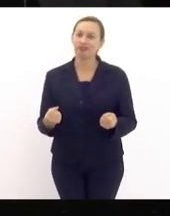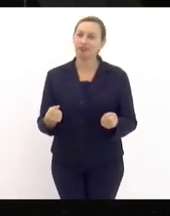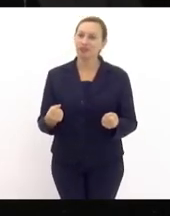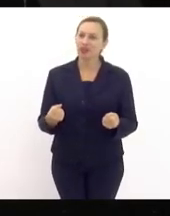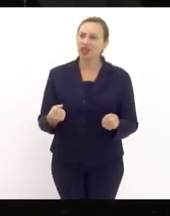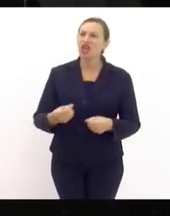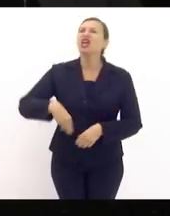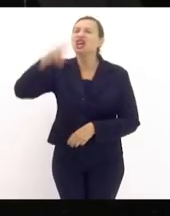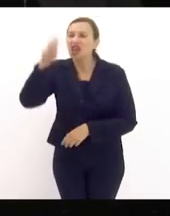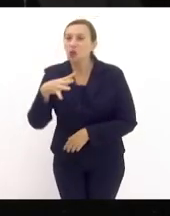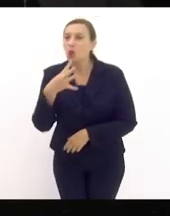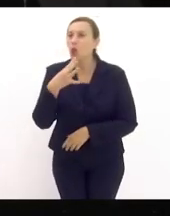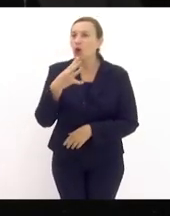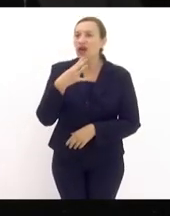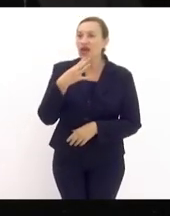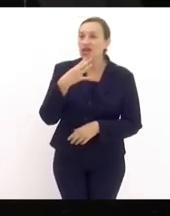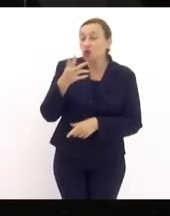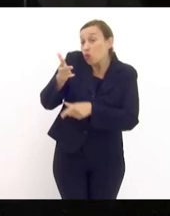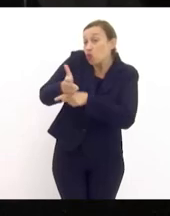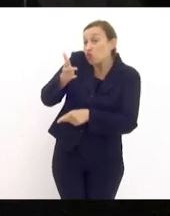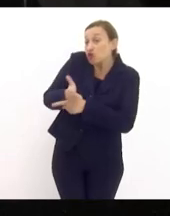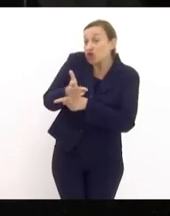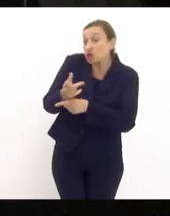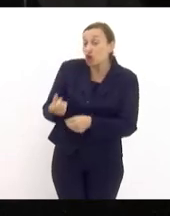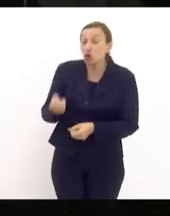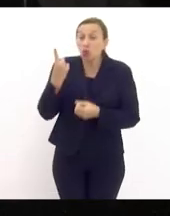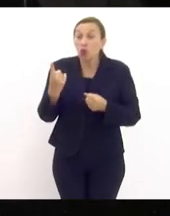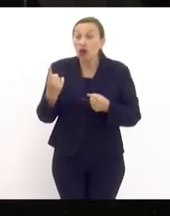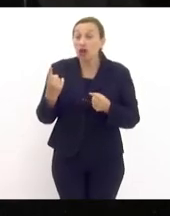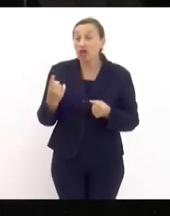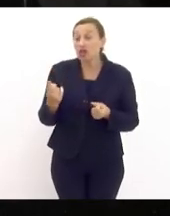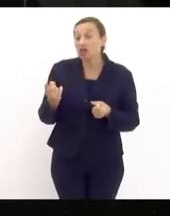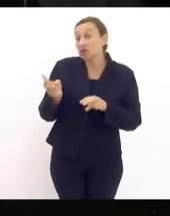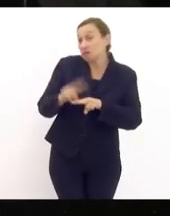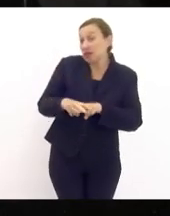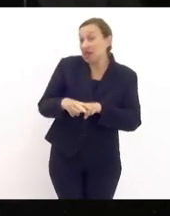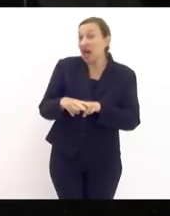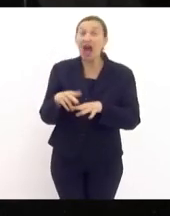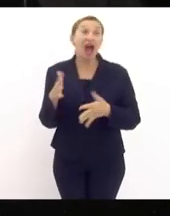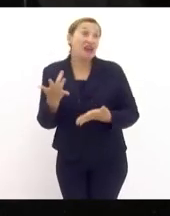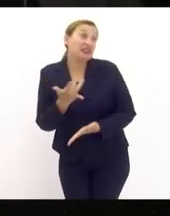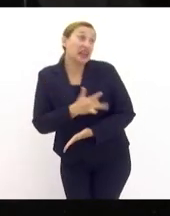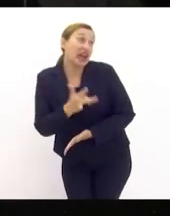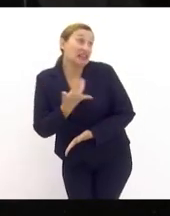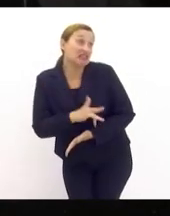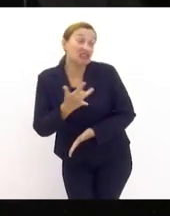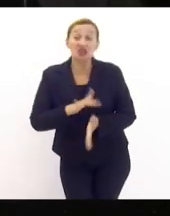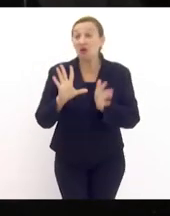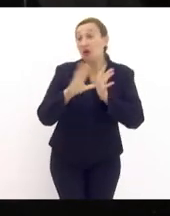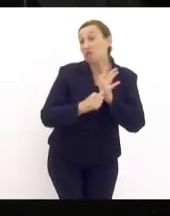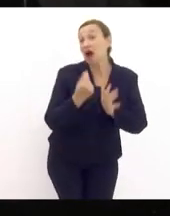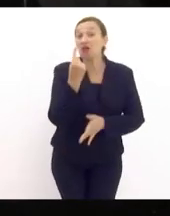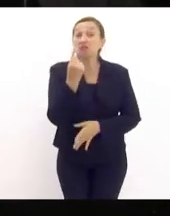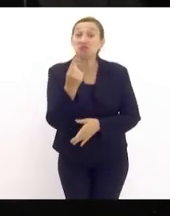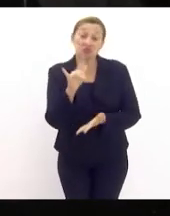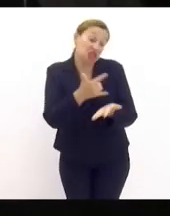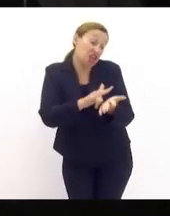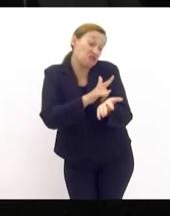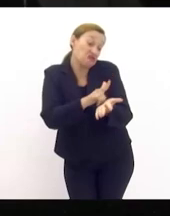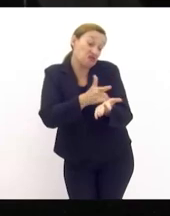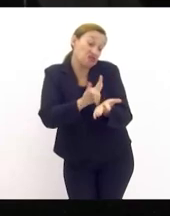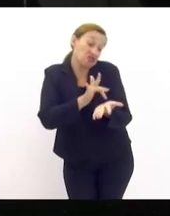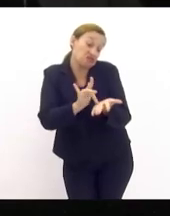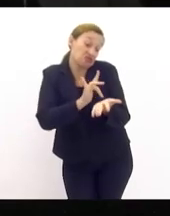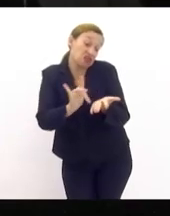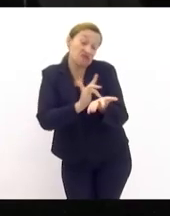não conhece o vídeo do ex-condenado dizendo que ai, o que, que tem os garotos roubarem um telefonezinho celular?